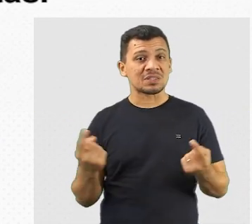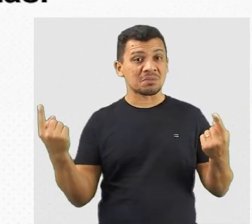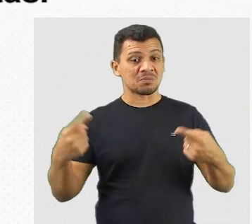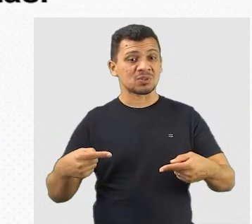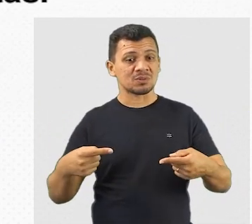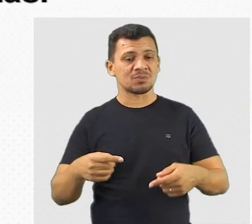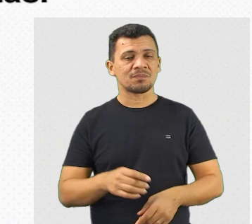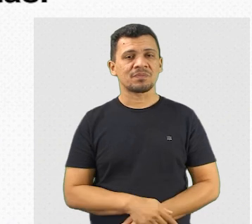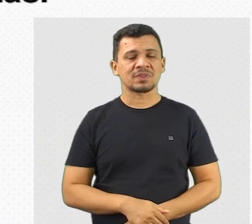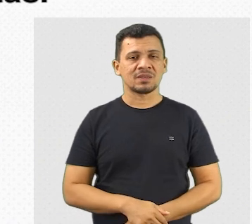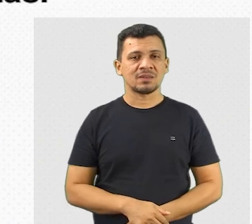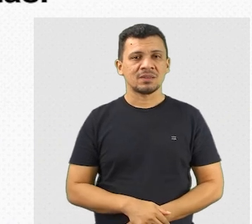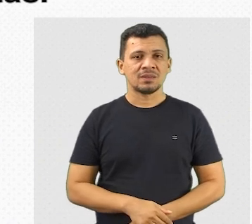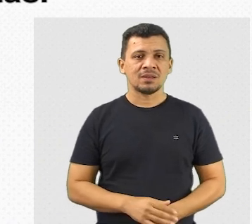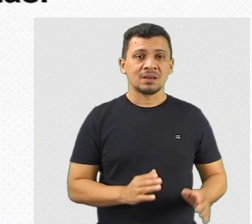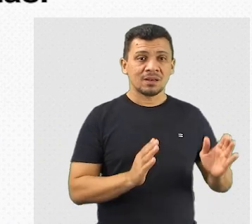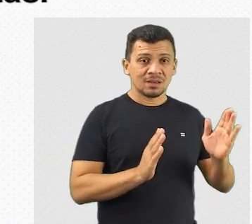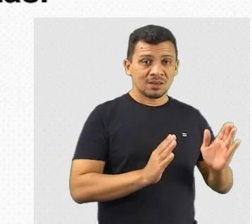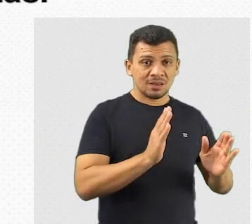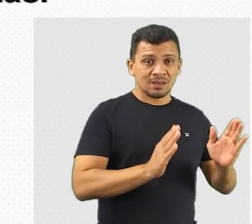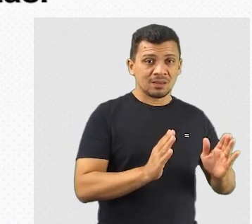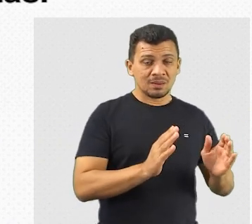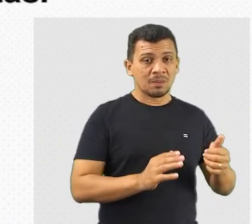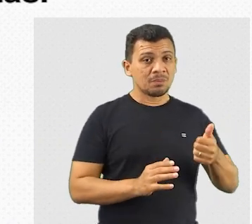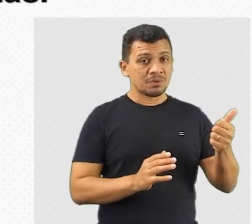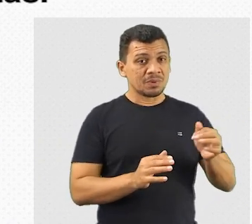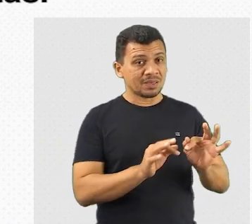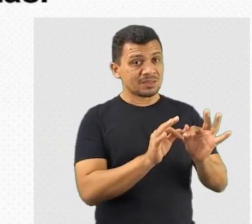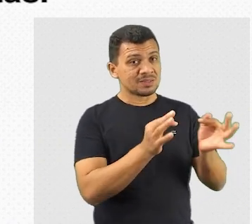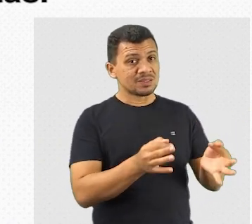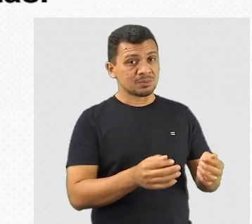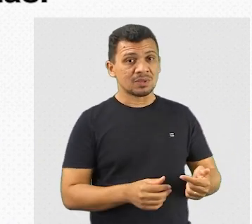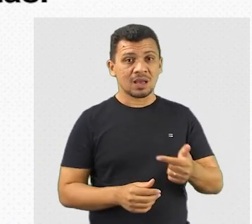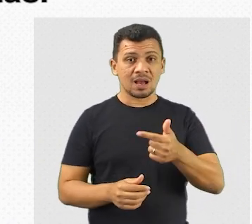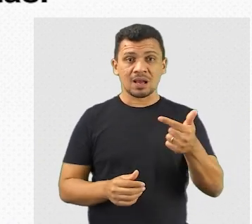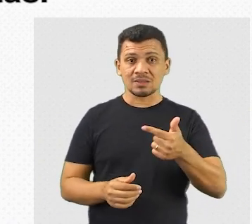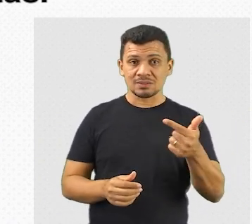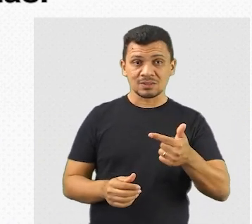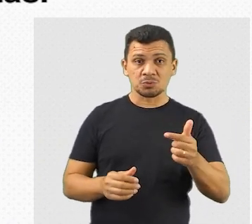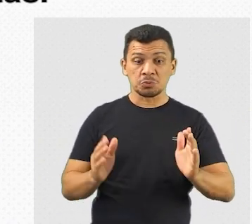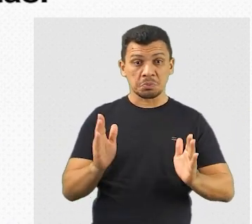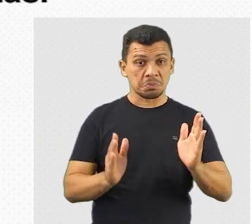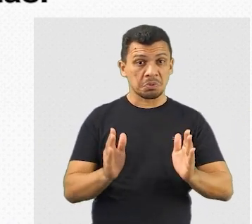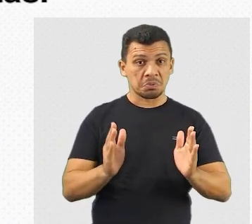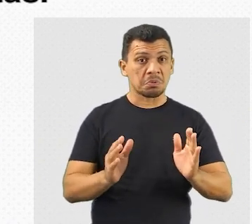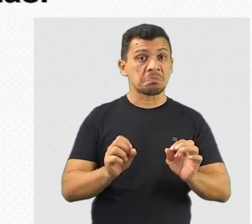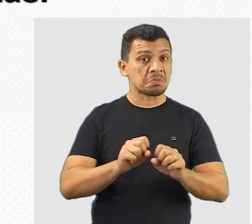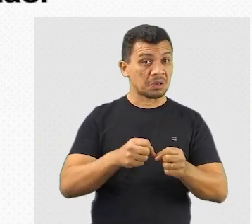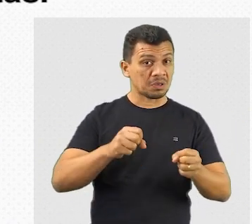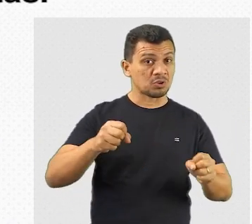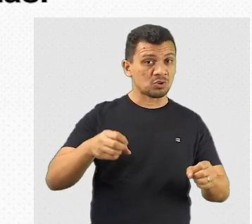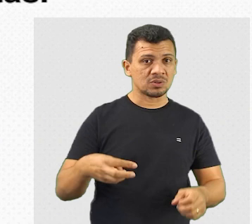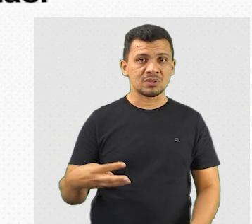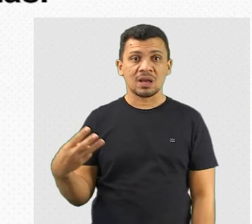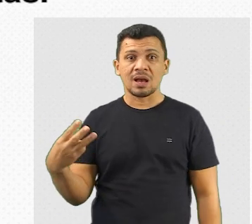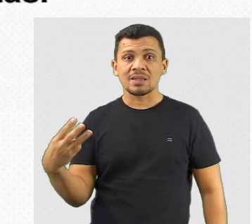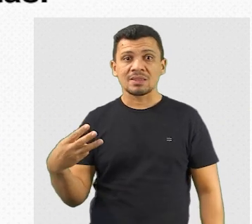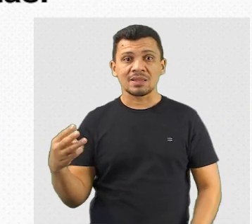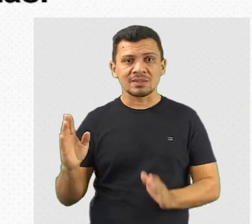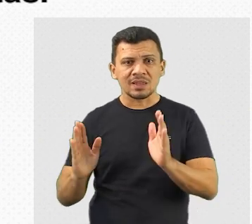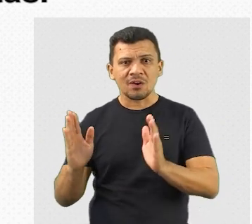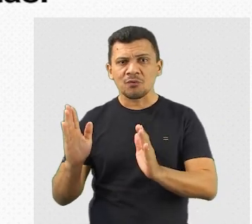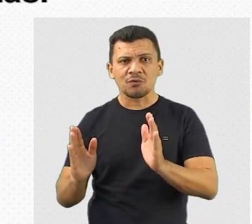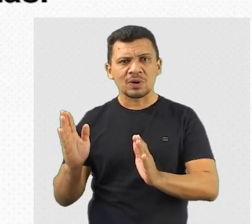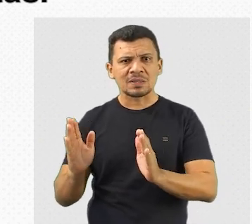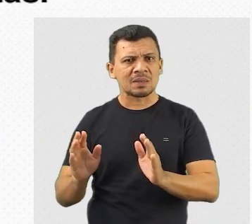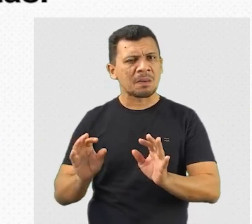mais. Enquanto a primeira é mais, abre aspas, simples, a segunda já tem um ar grandioso, a terceira, meu amigo, ela é a